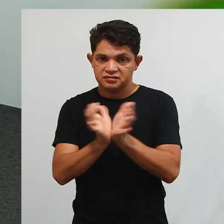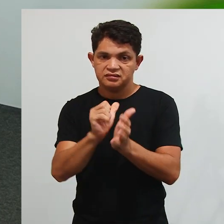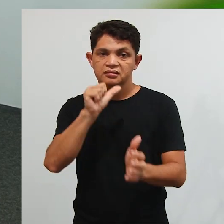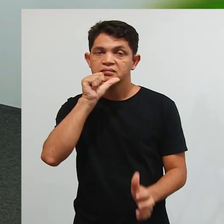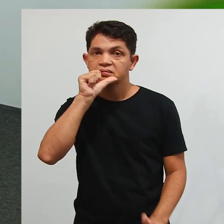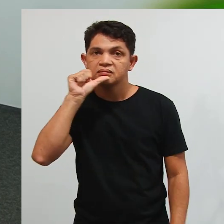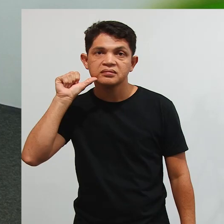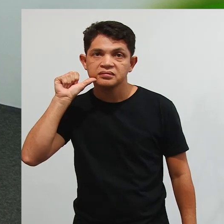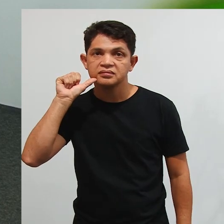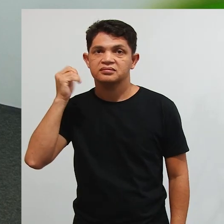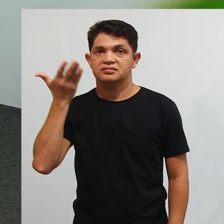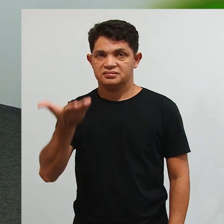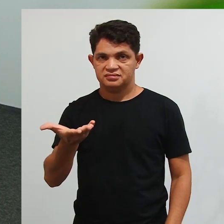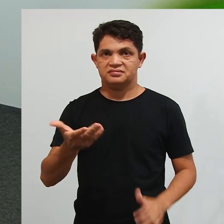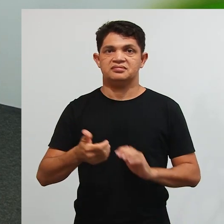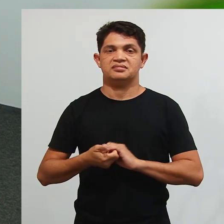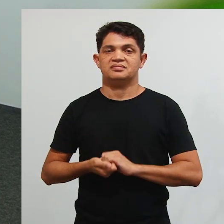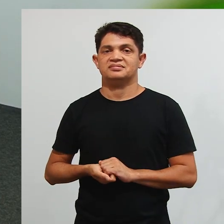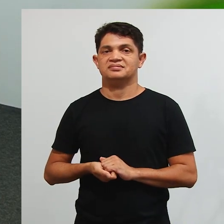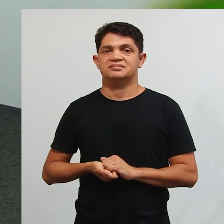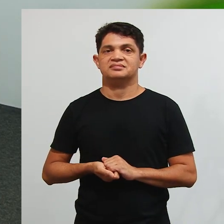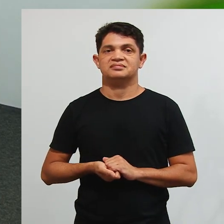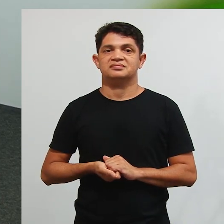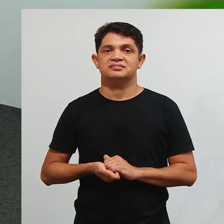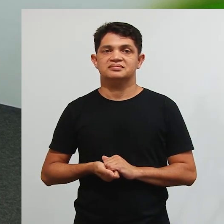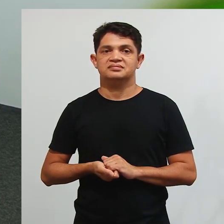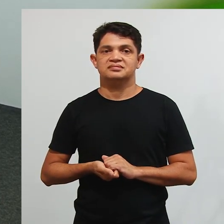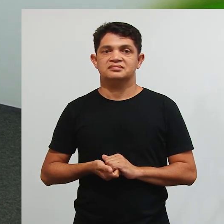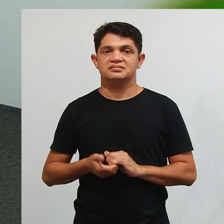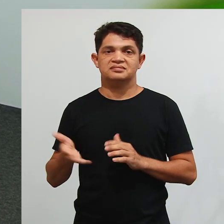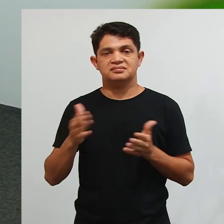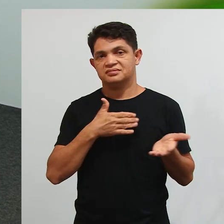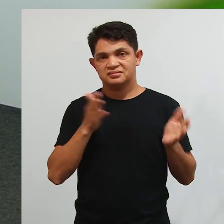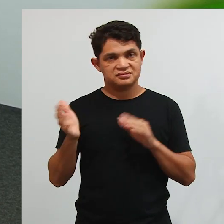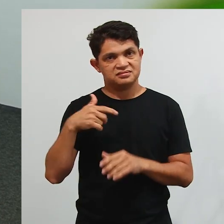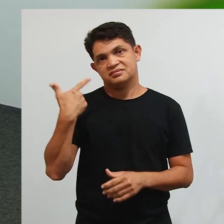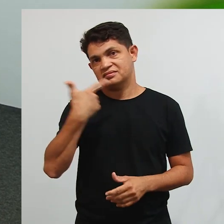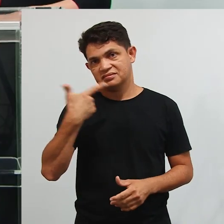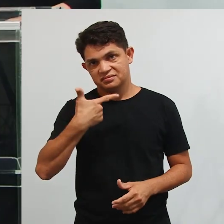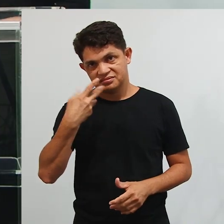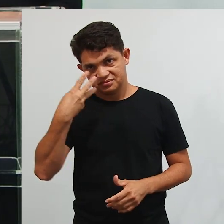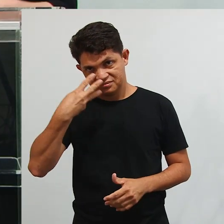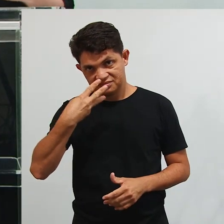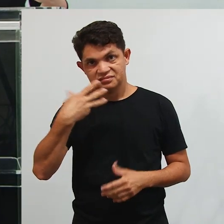é esse e agora vamos então pra nossa aula da unidade